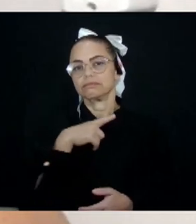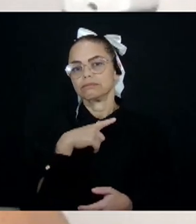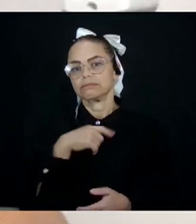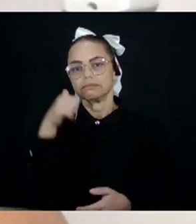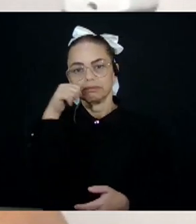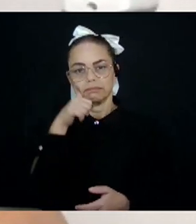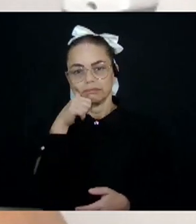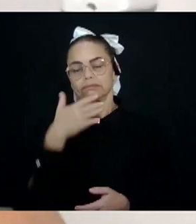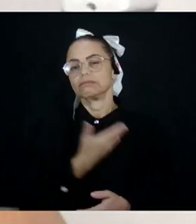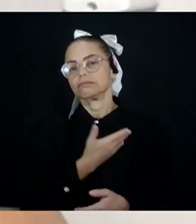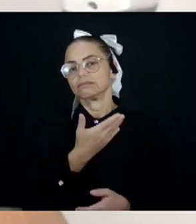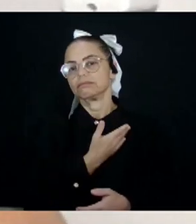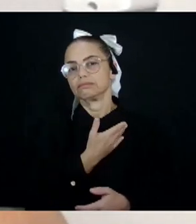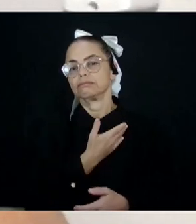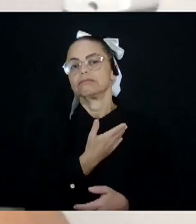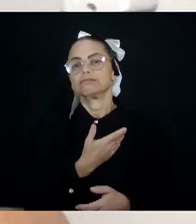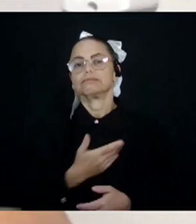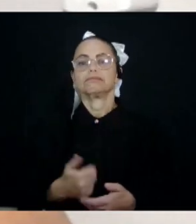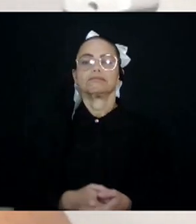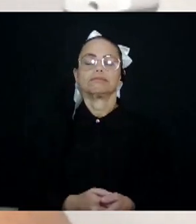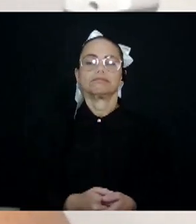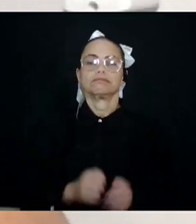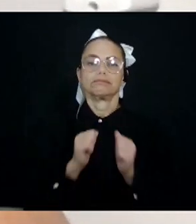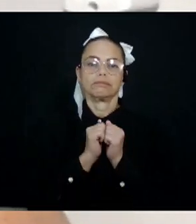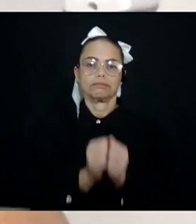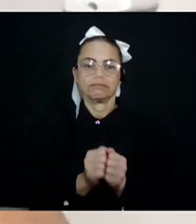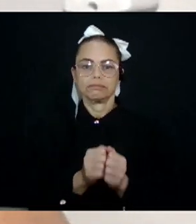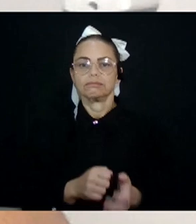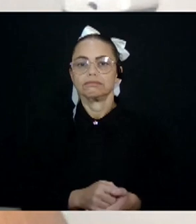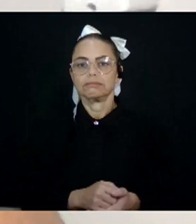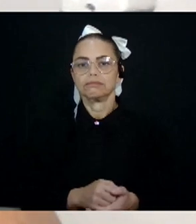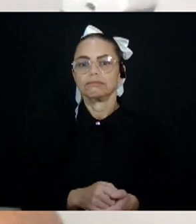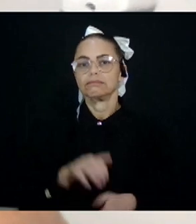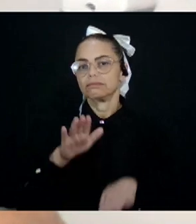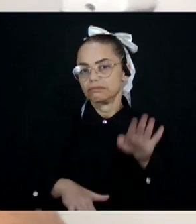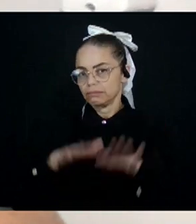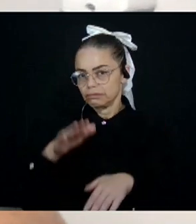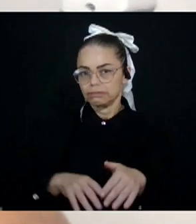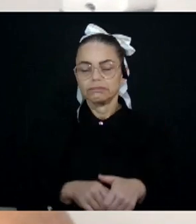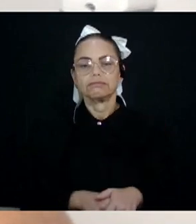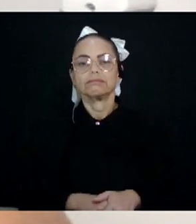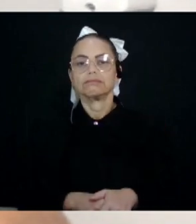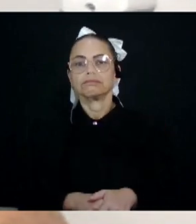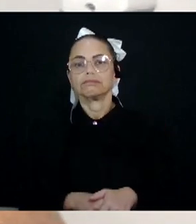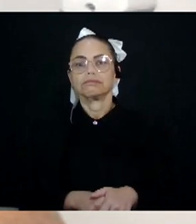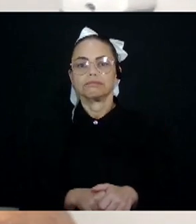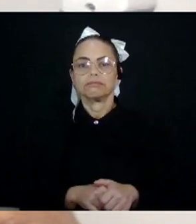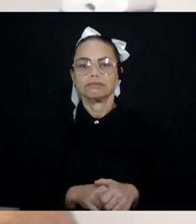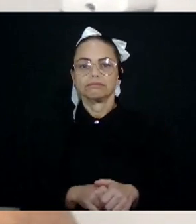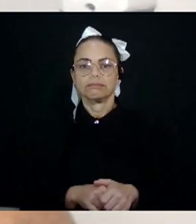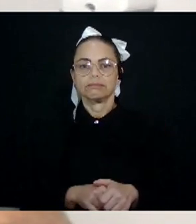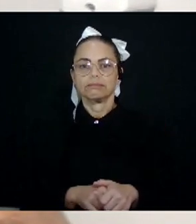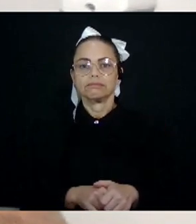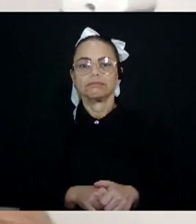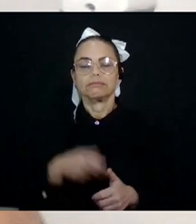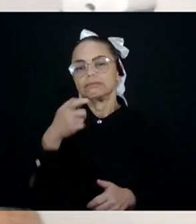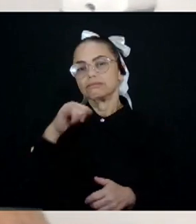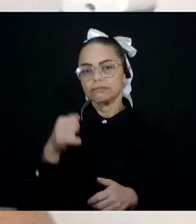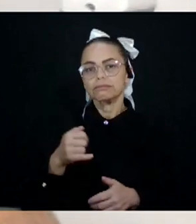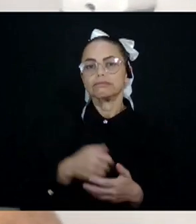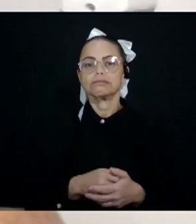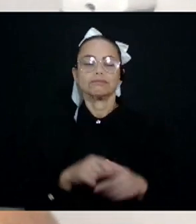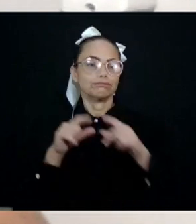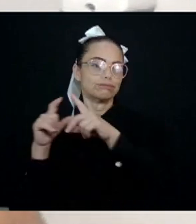parceira de viagem que eu tenho, uma amigona. E às vezes, enquanto eu estou lá aproveitando, tirando foto em